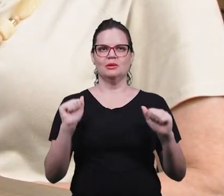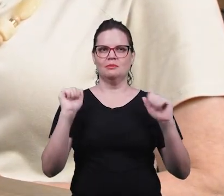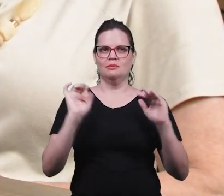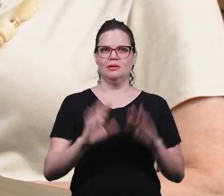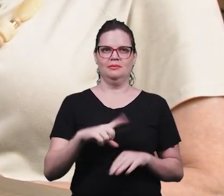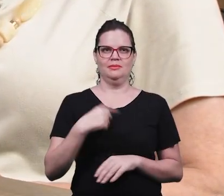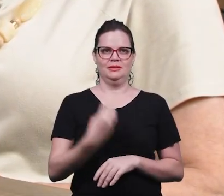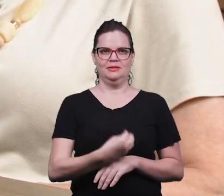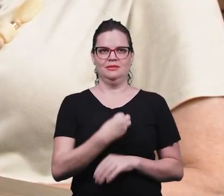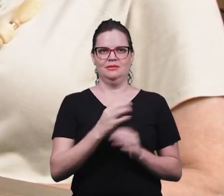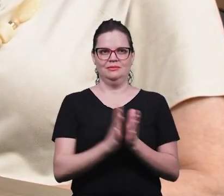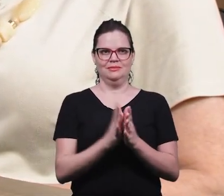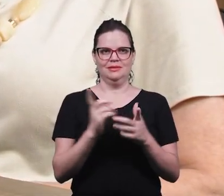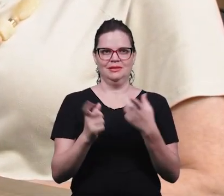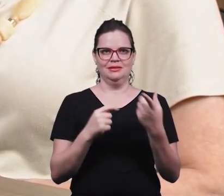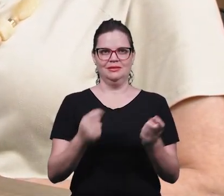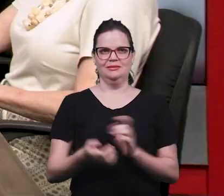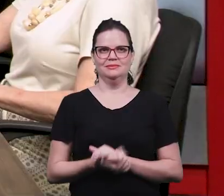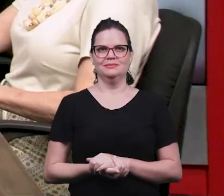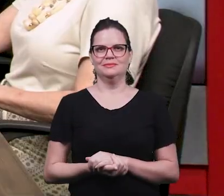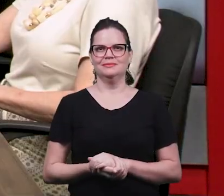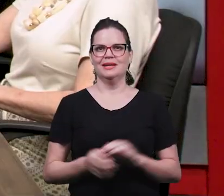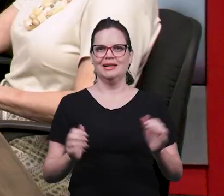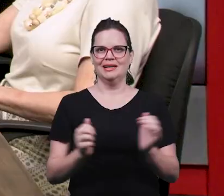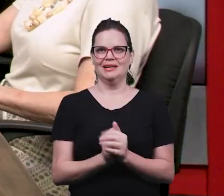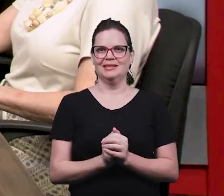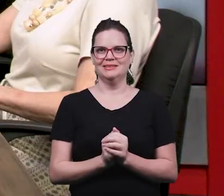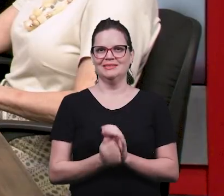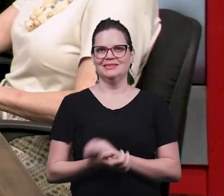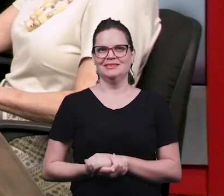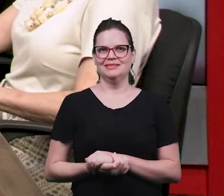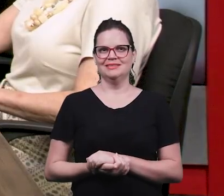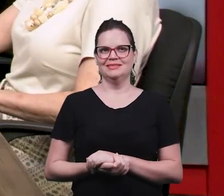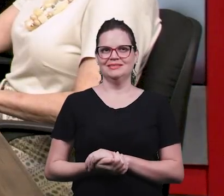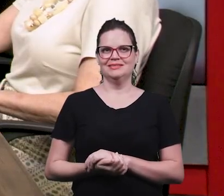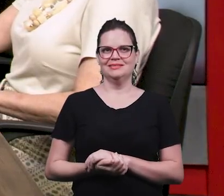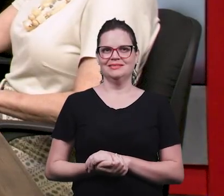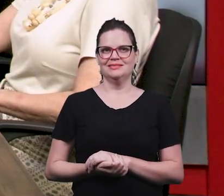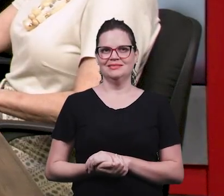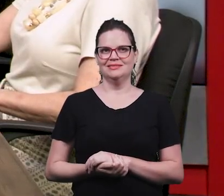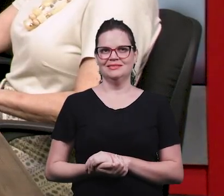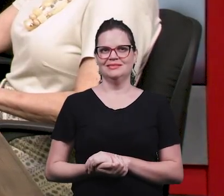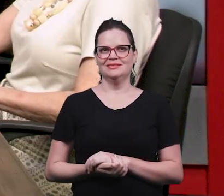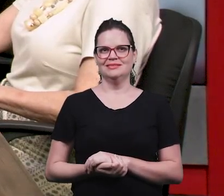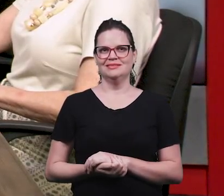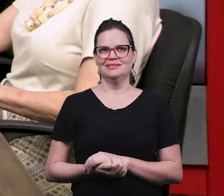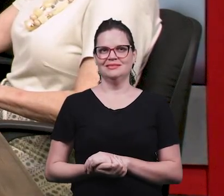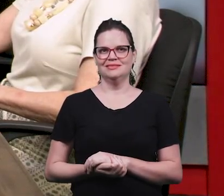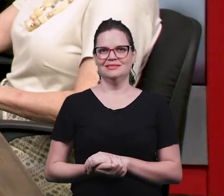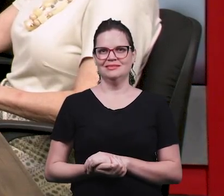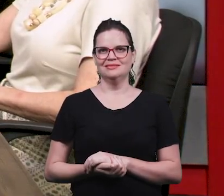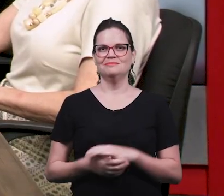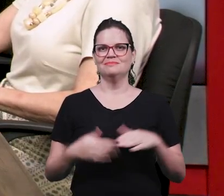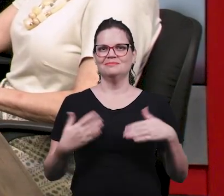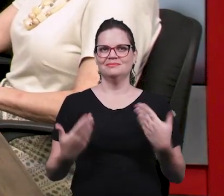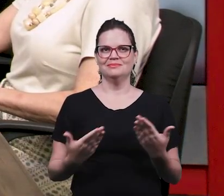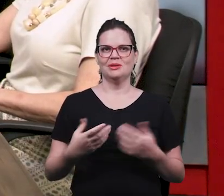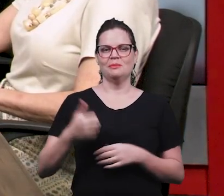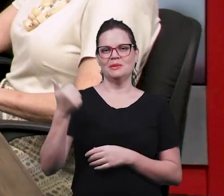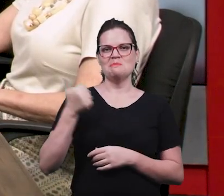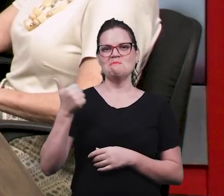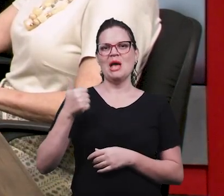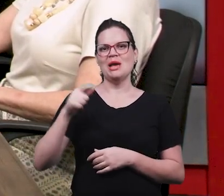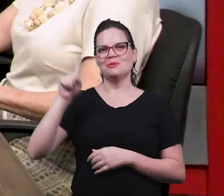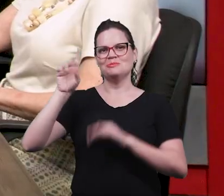nas nossas vidas. Louvado seja o Senhor. Amém. Irmã Deiva falou para nós, né, buscar primeiro o